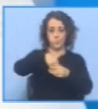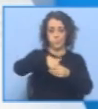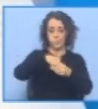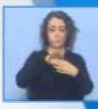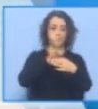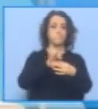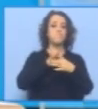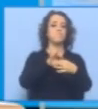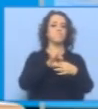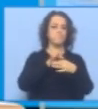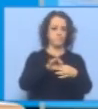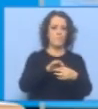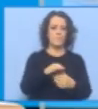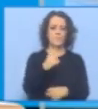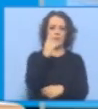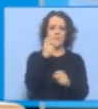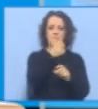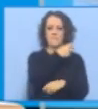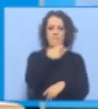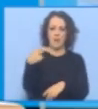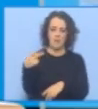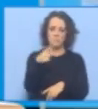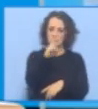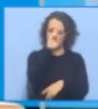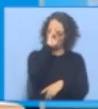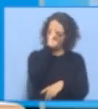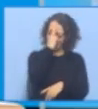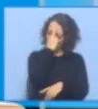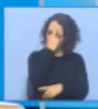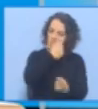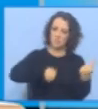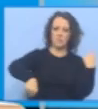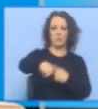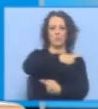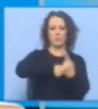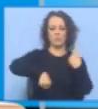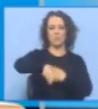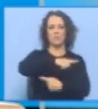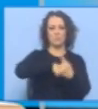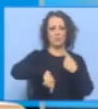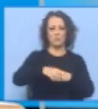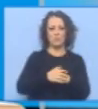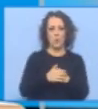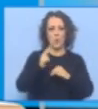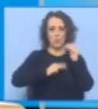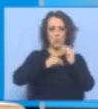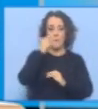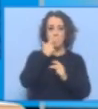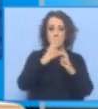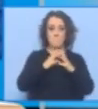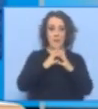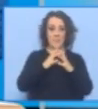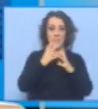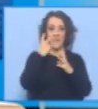Eu destacava aqui, primeiramente, esta frase, suportai-vos uns aos outros. Né? Uma construção de pedras vivas, são pedras